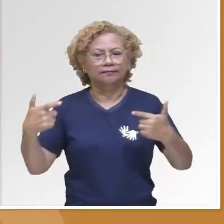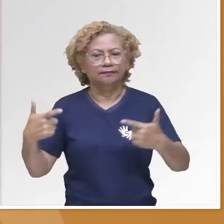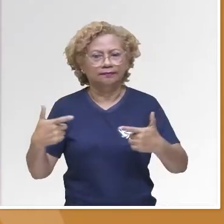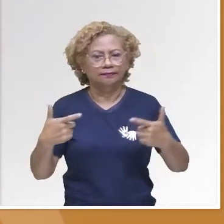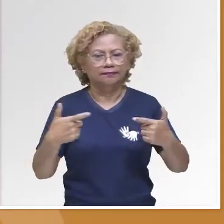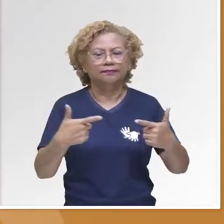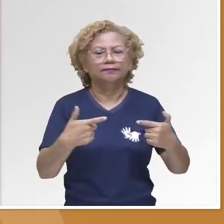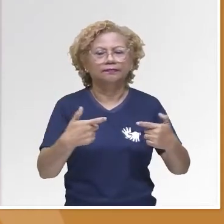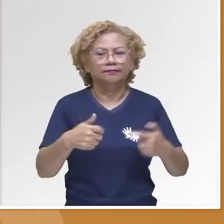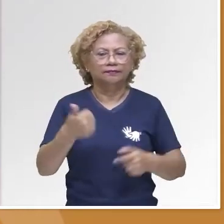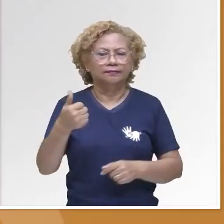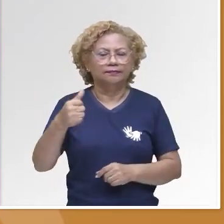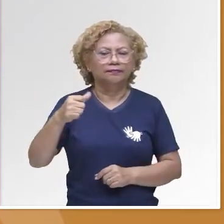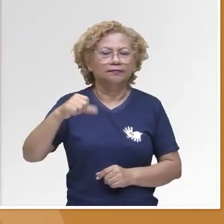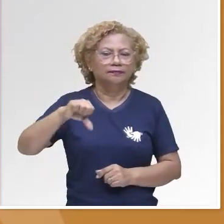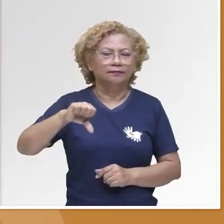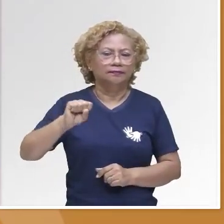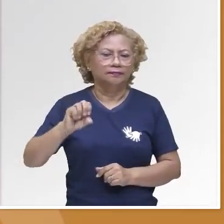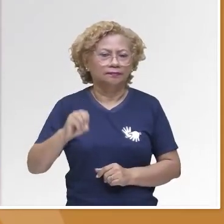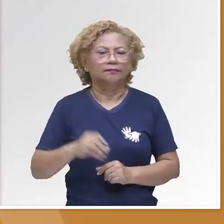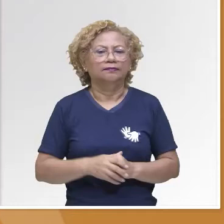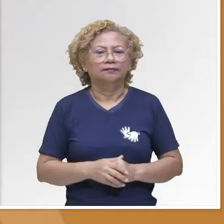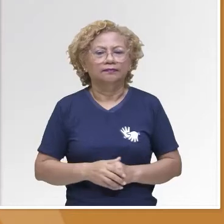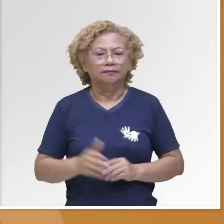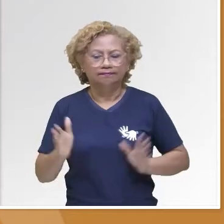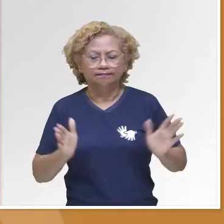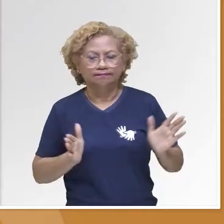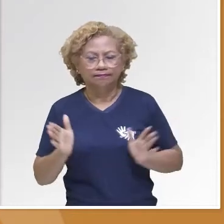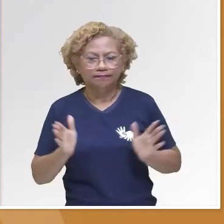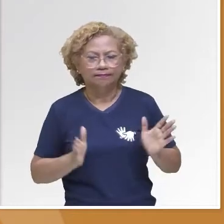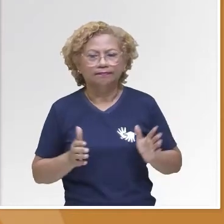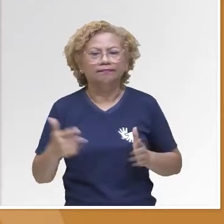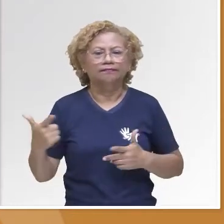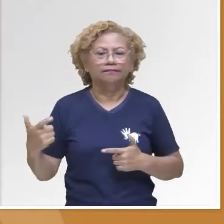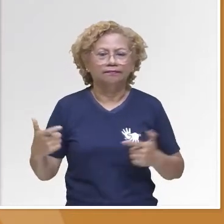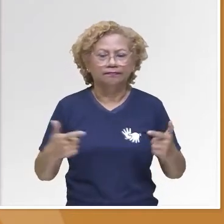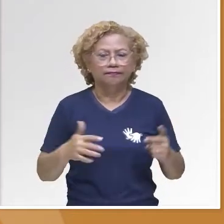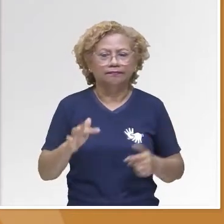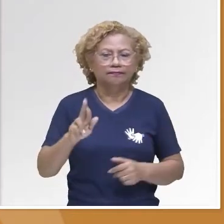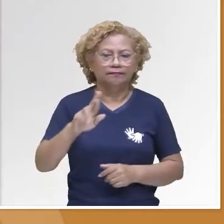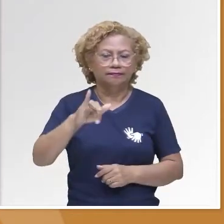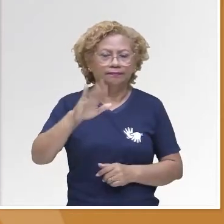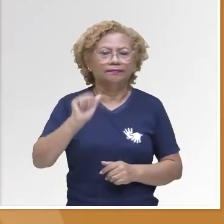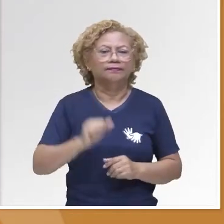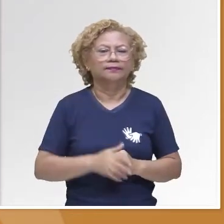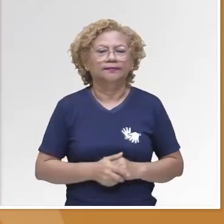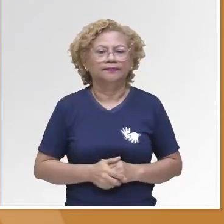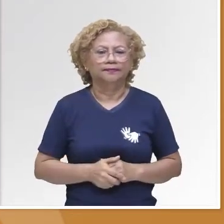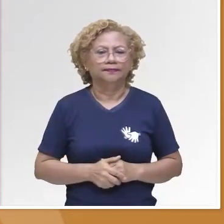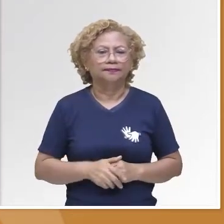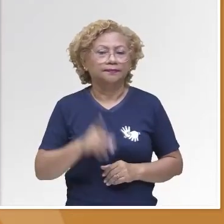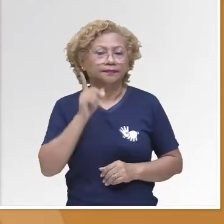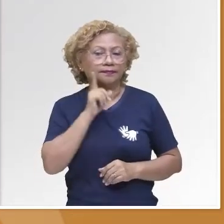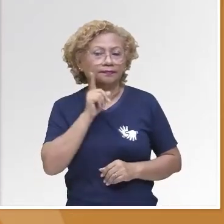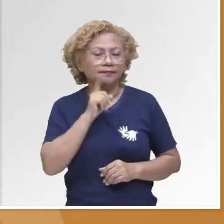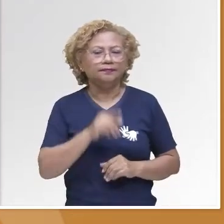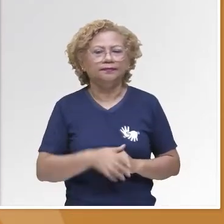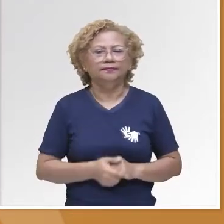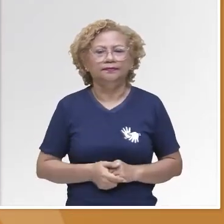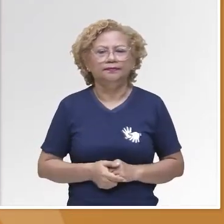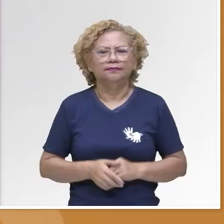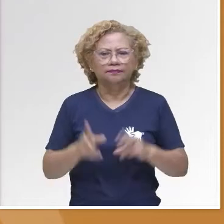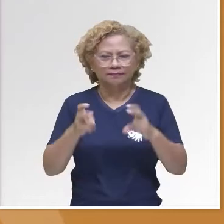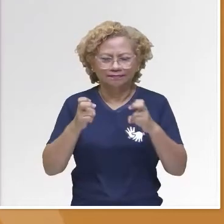Mundial, né, e no período da Guerra Fria também, tá? Então, o que acontece? Olha aí as imagens, né,